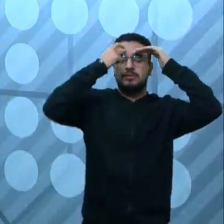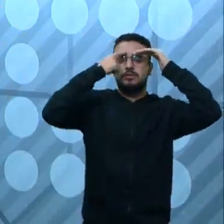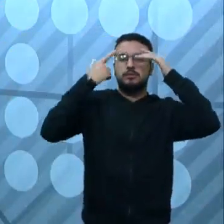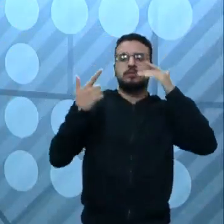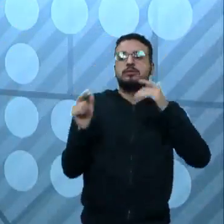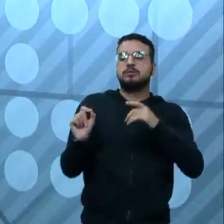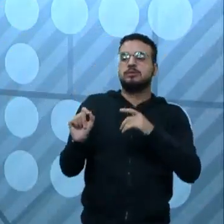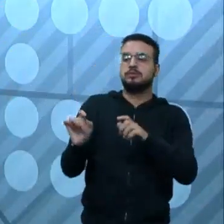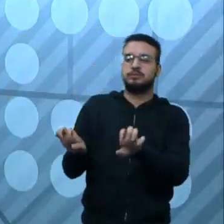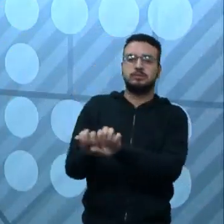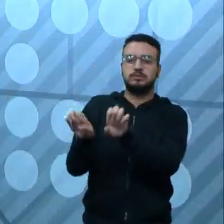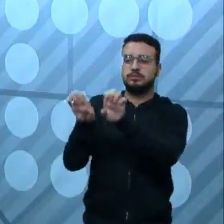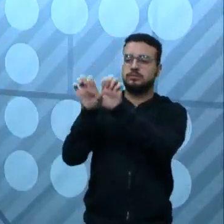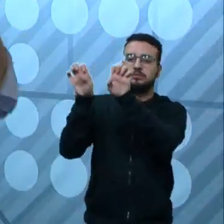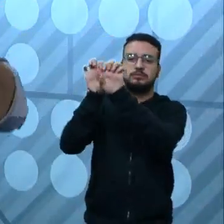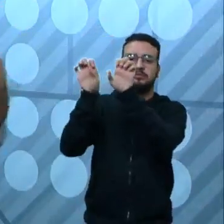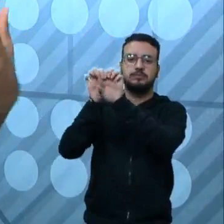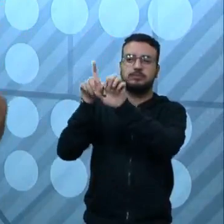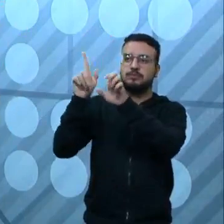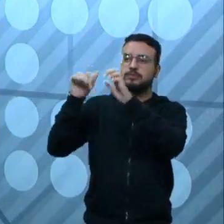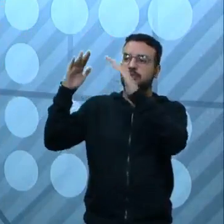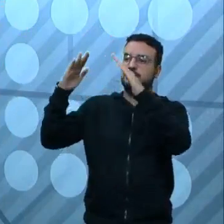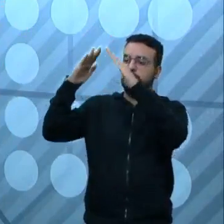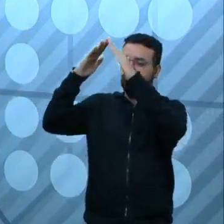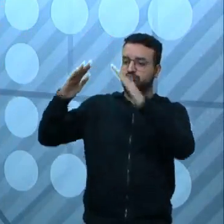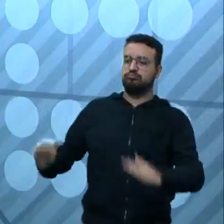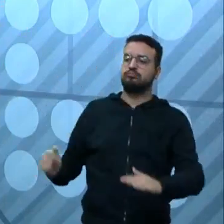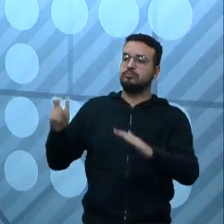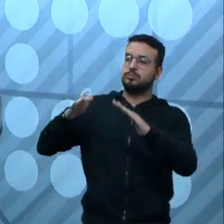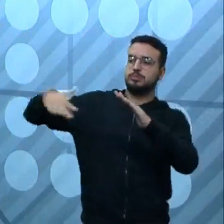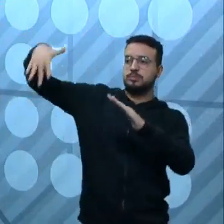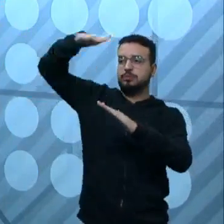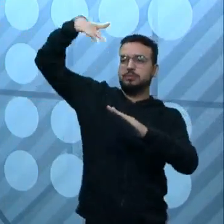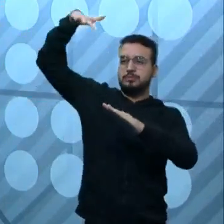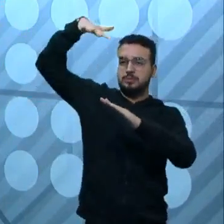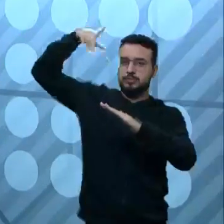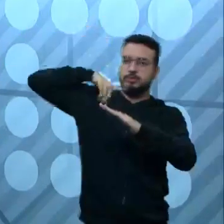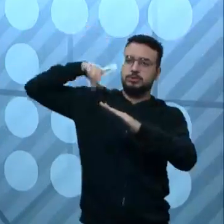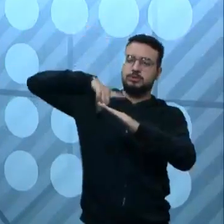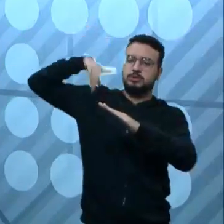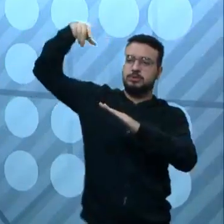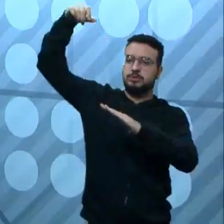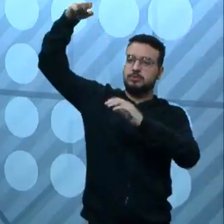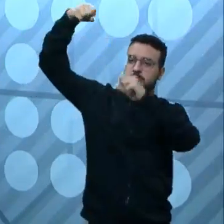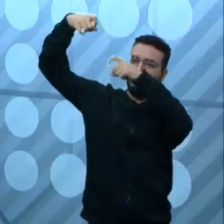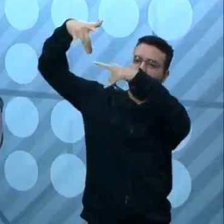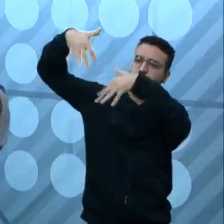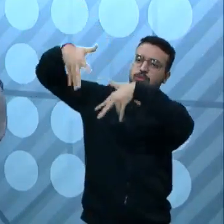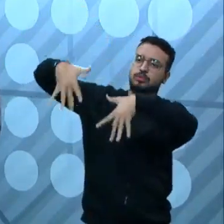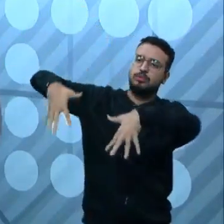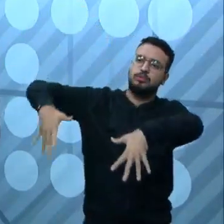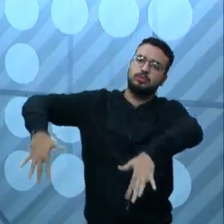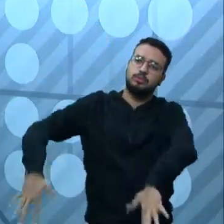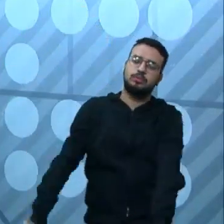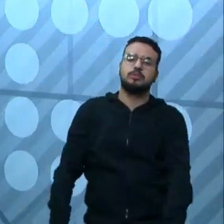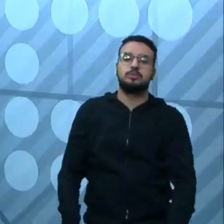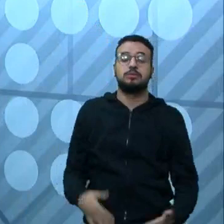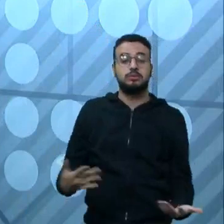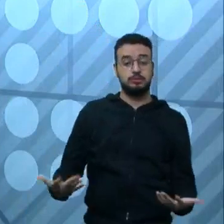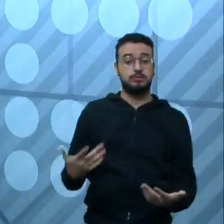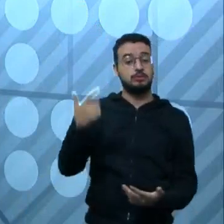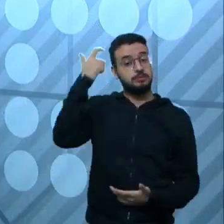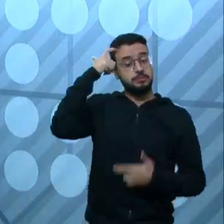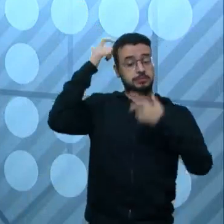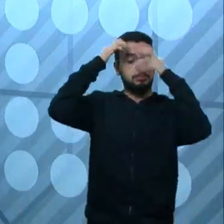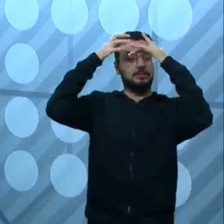hierarquias e tudo mais, a gente sempre pensa no ser superior. E aí, quando a gente pensa no sistema nervoso, ele realmente está na nossa parte superior. Existe essa